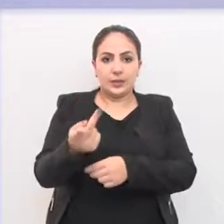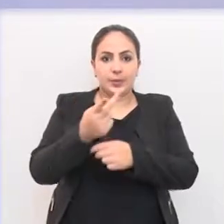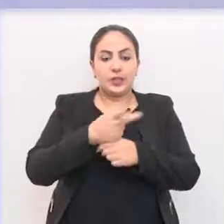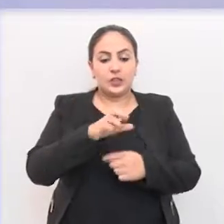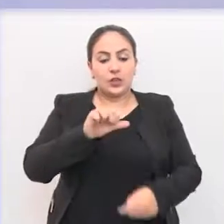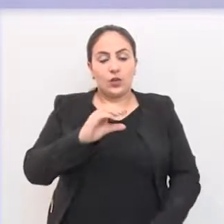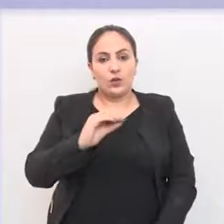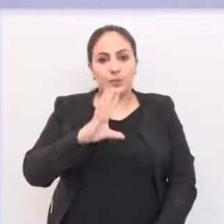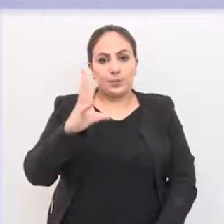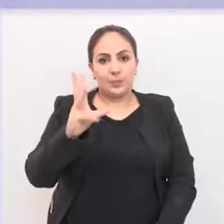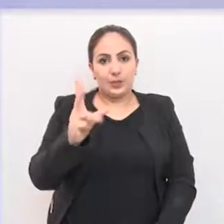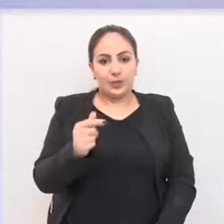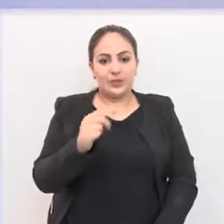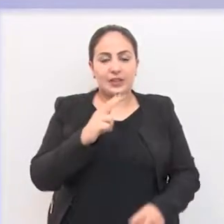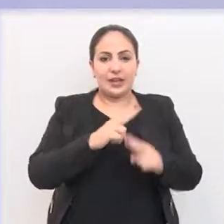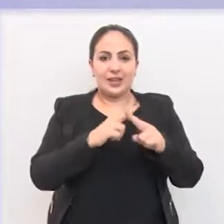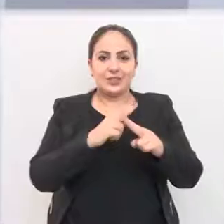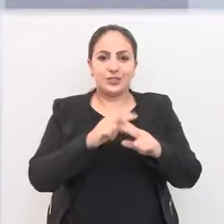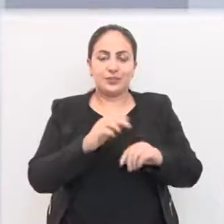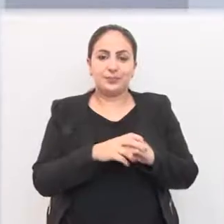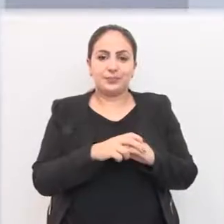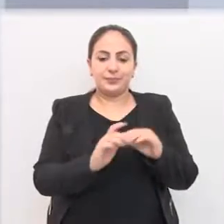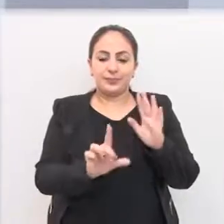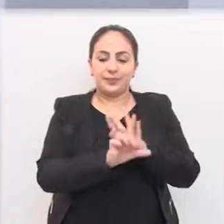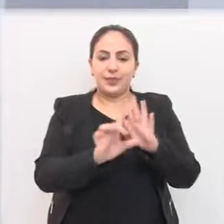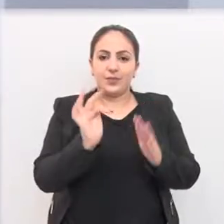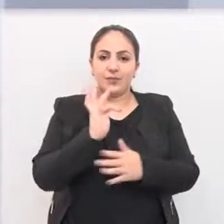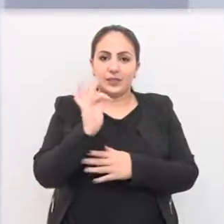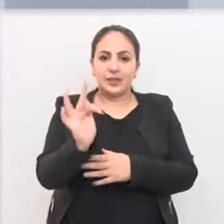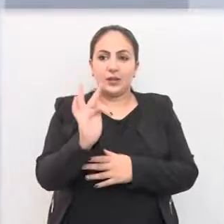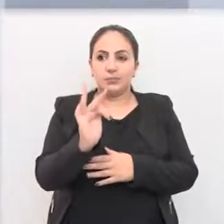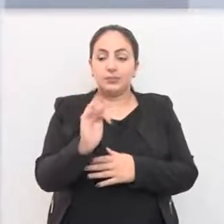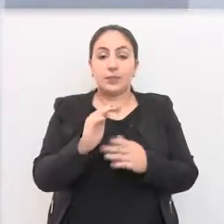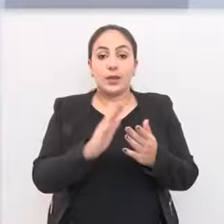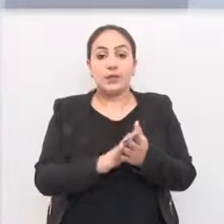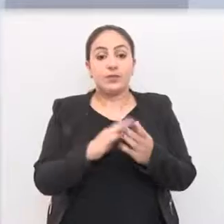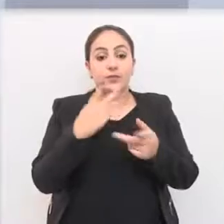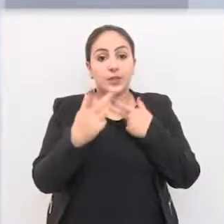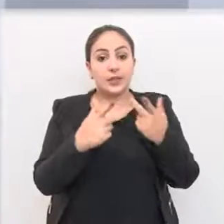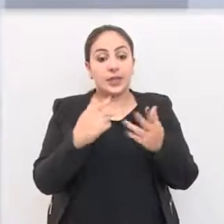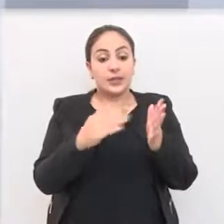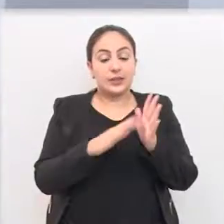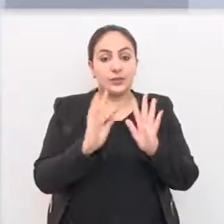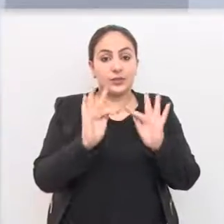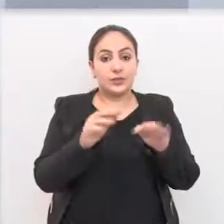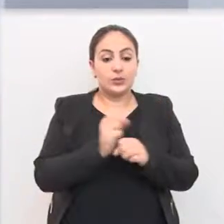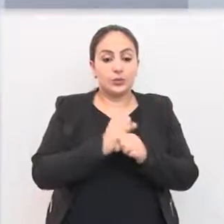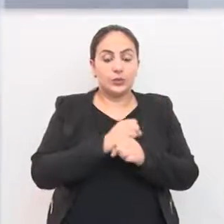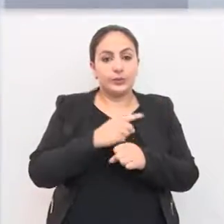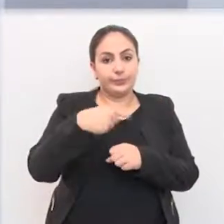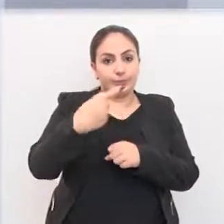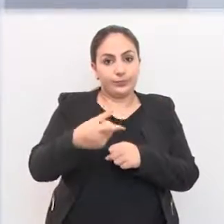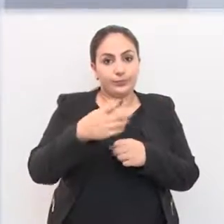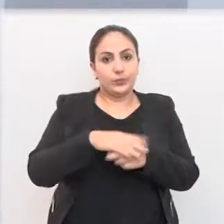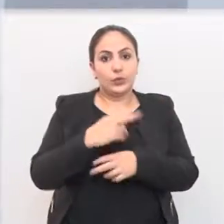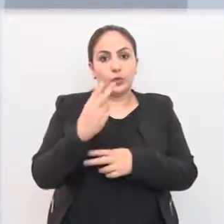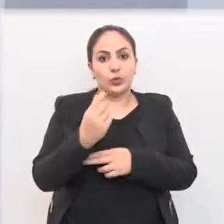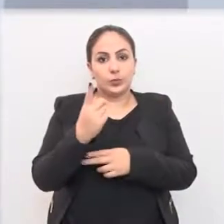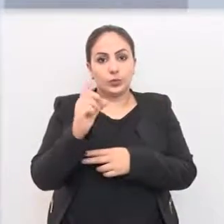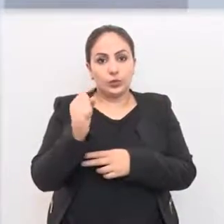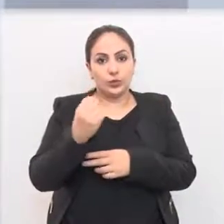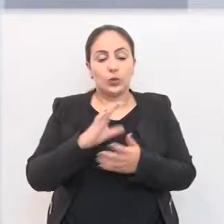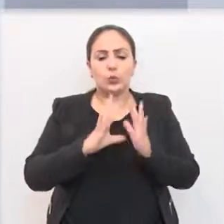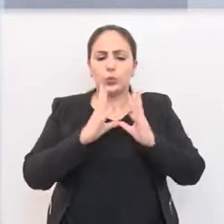empréstimo de 9 milhões com a Caixa. A legislação federal exige que até o final do ano que vem, até o final de 2018, todos